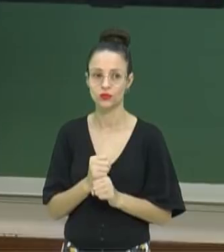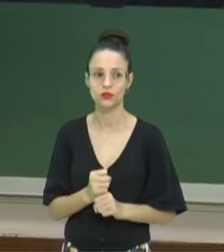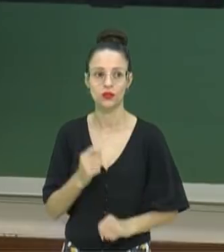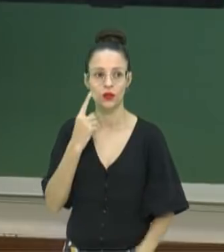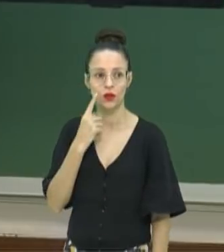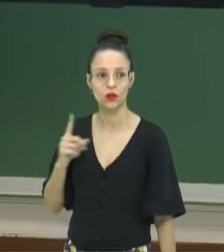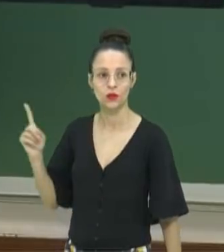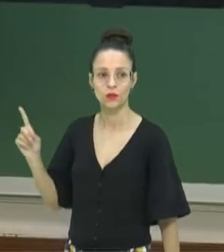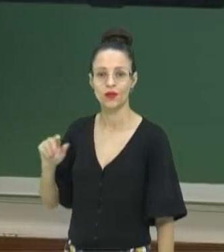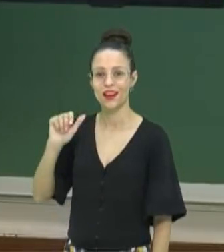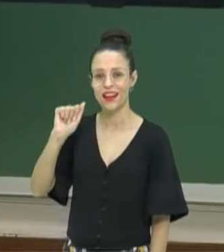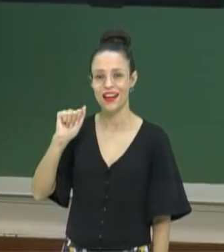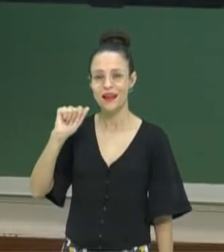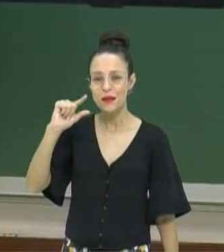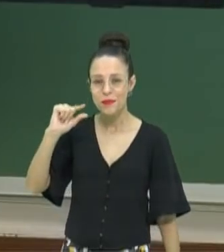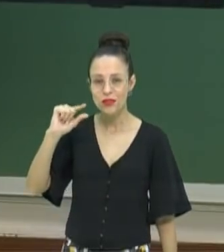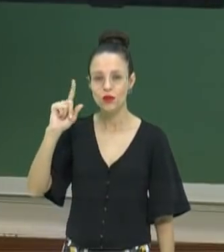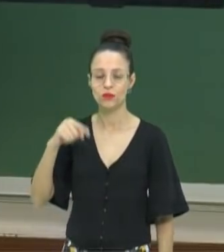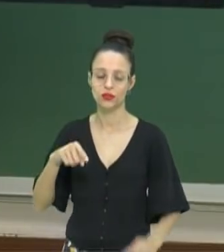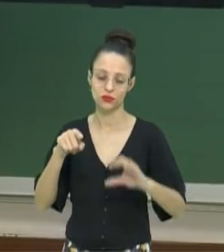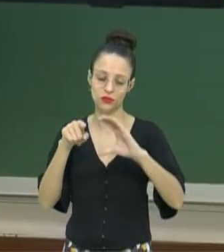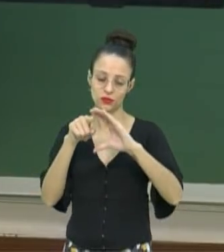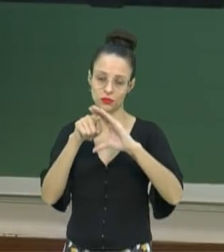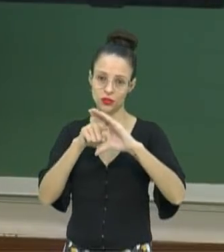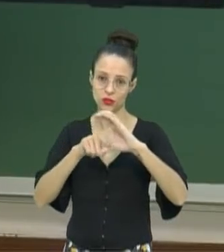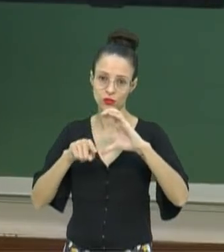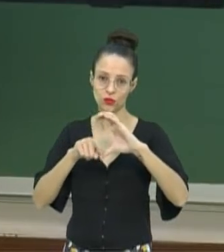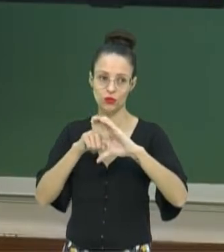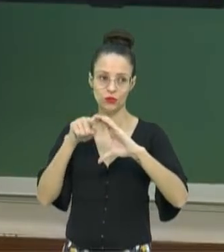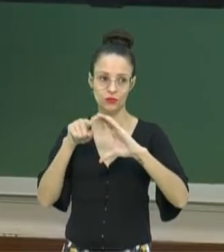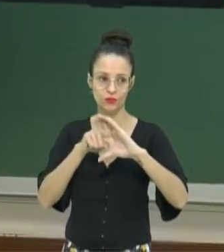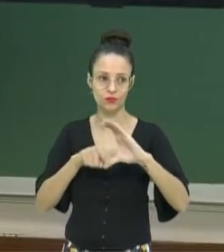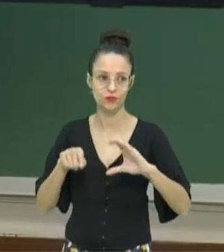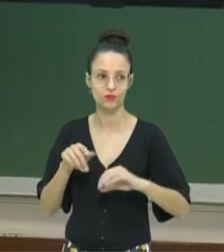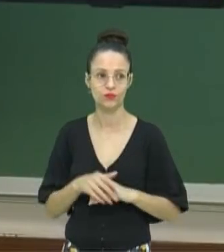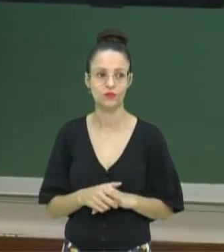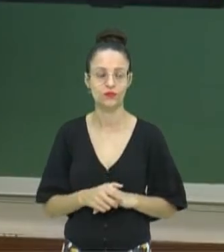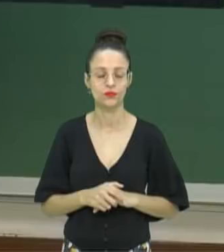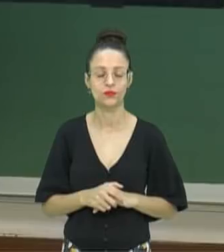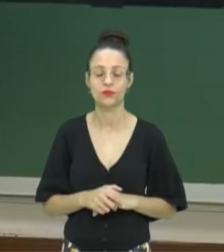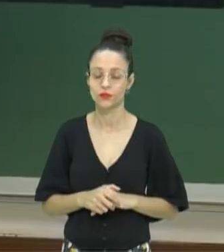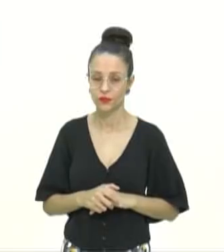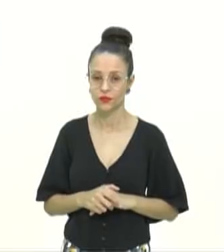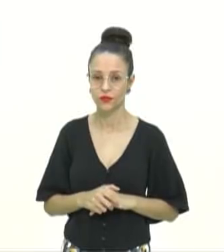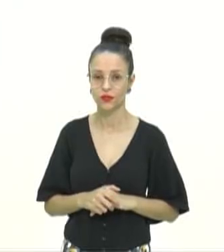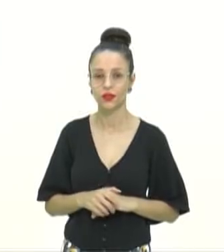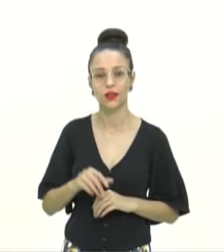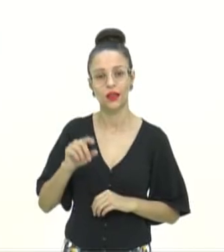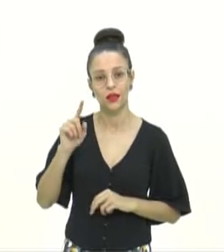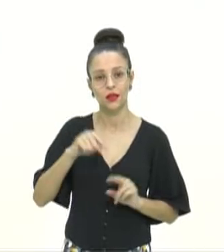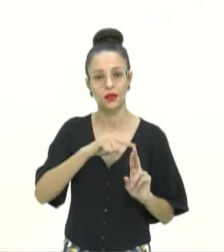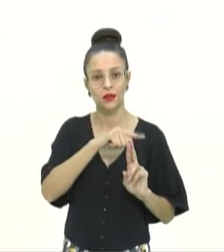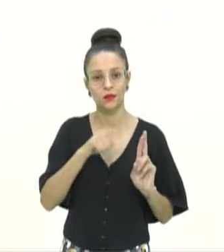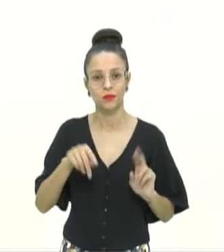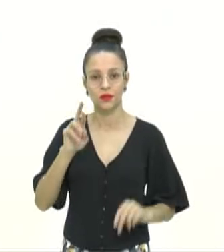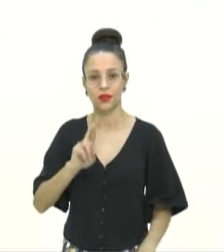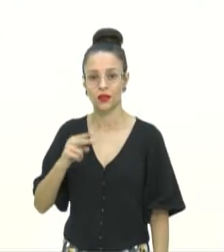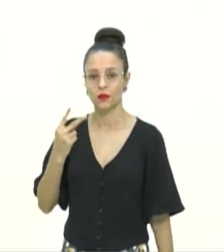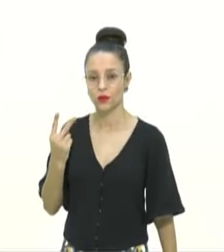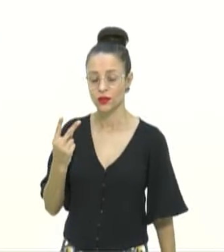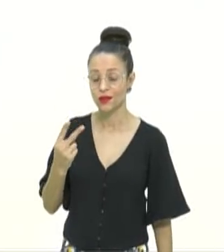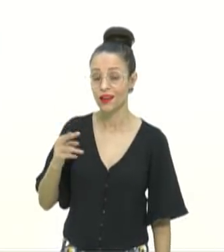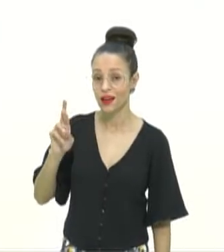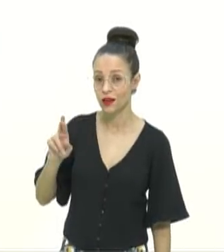por isso que tá um azinho menor, porque é o menor, ok? O círculo menor na figura. Então, a área dele é πr ao quadrado. O raio